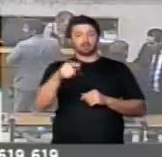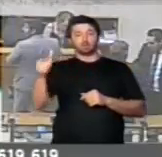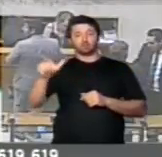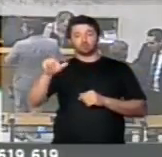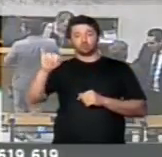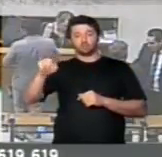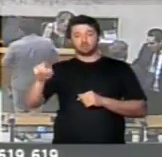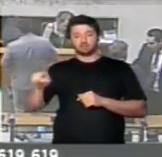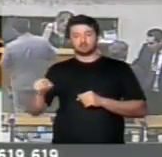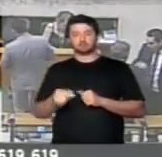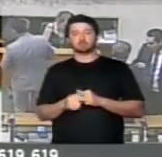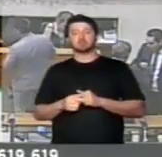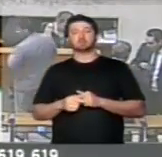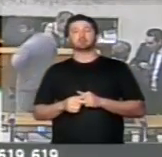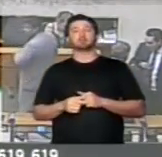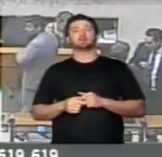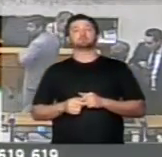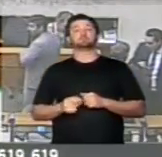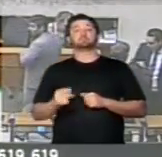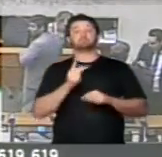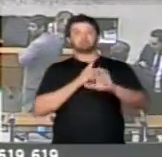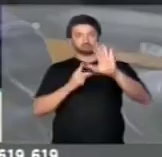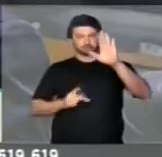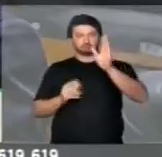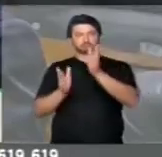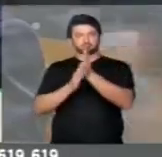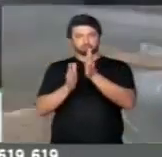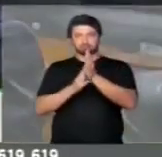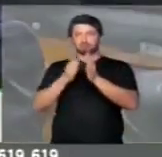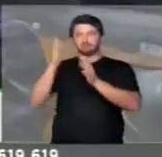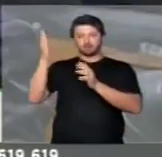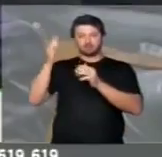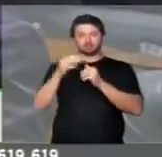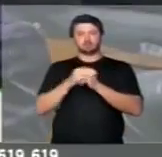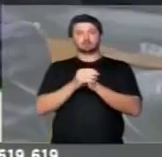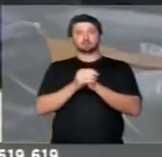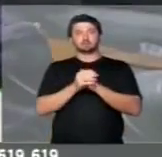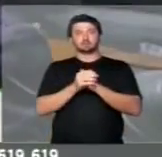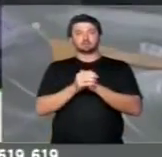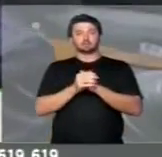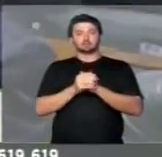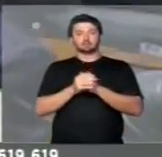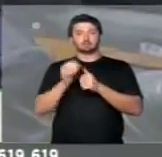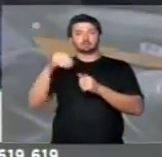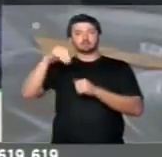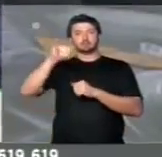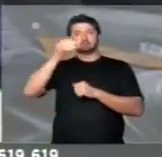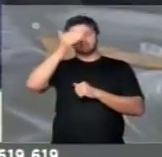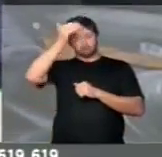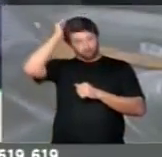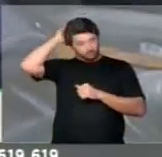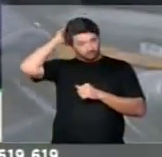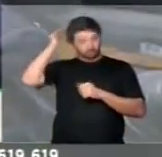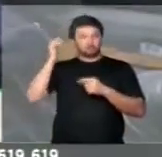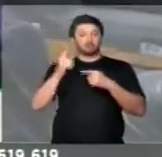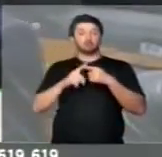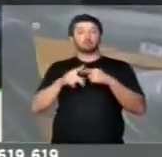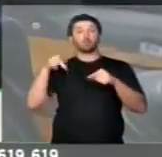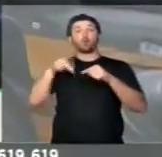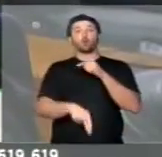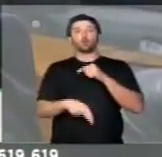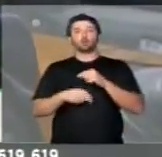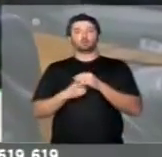Senhor presidente, eu queria parabenizar o presidente em exercício Michel Temer pelos